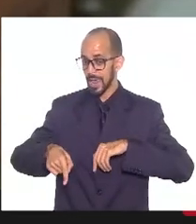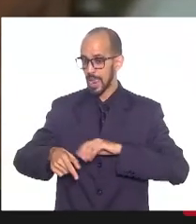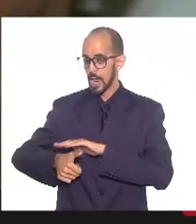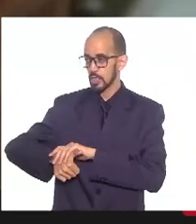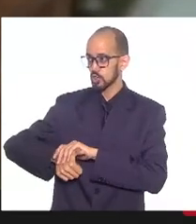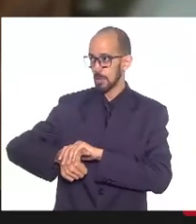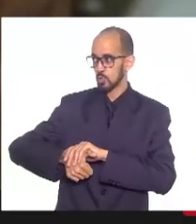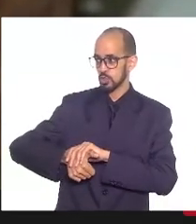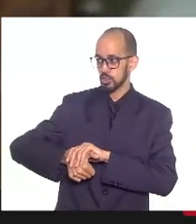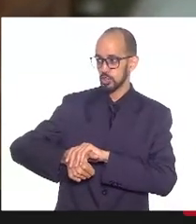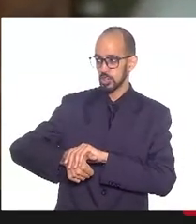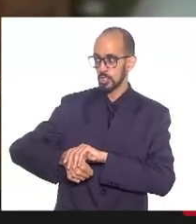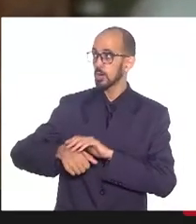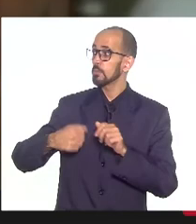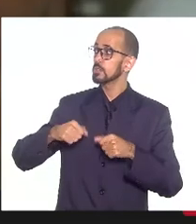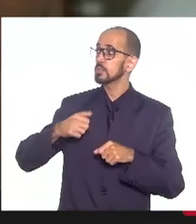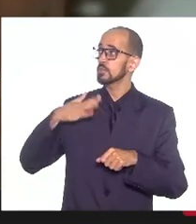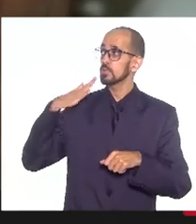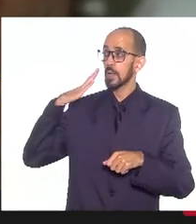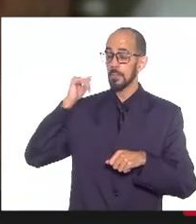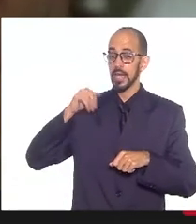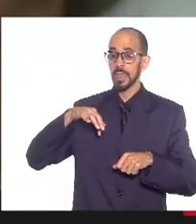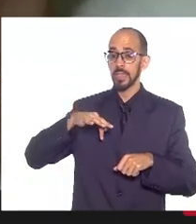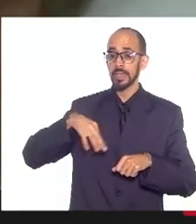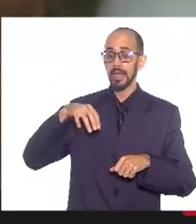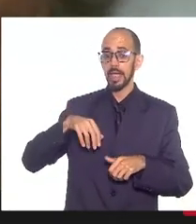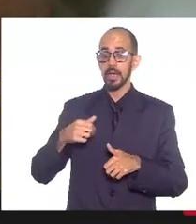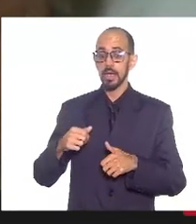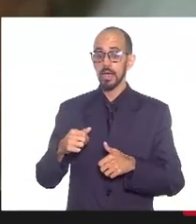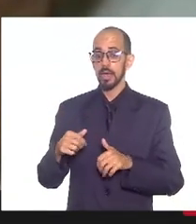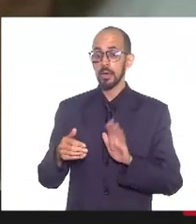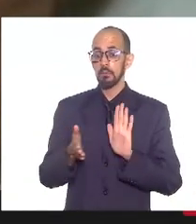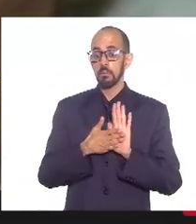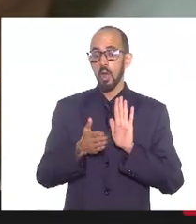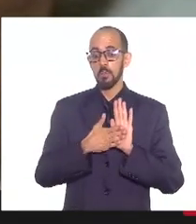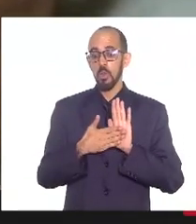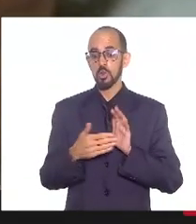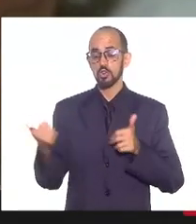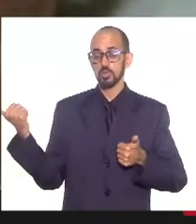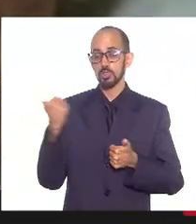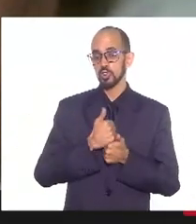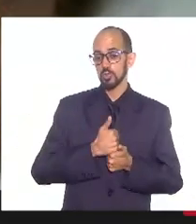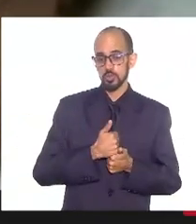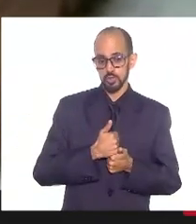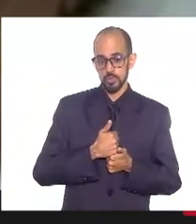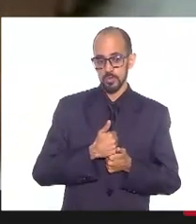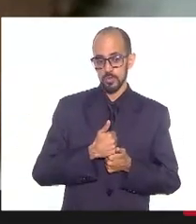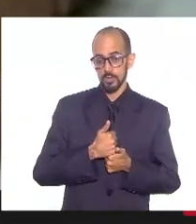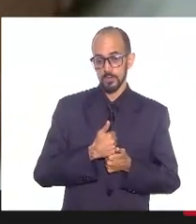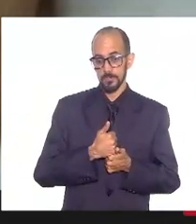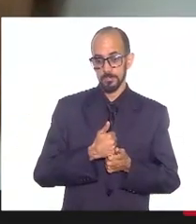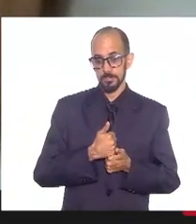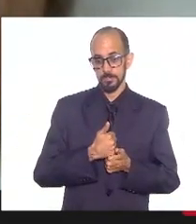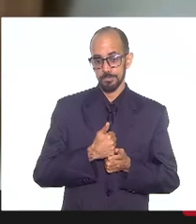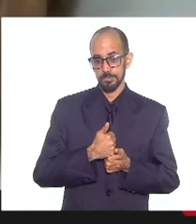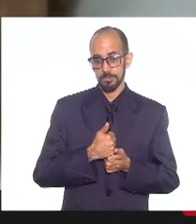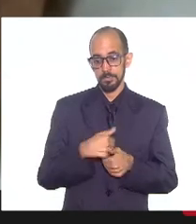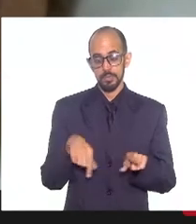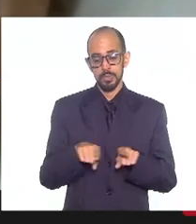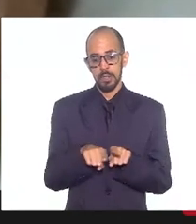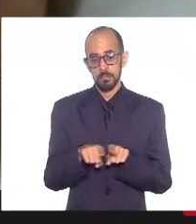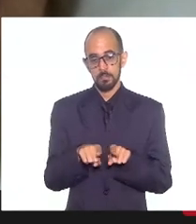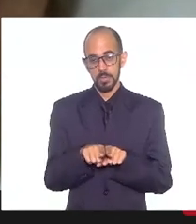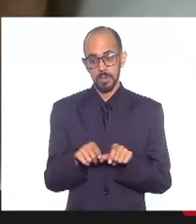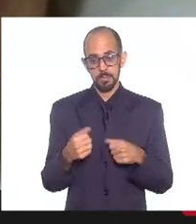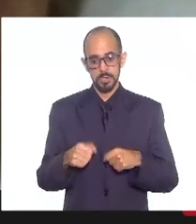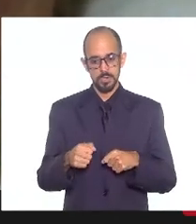quem propôs a alteração no substitutivo, criou o jabuti. E tem que saber uma